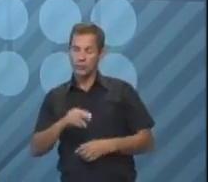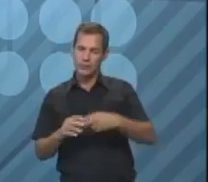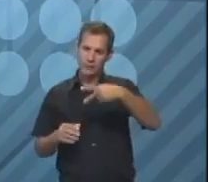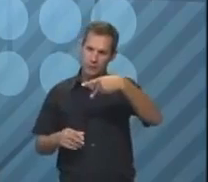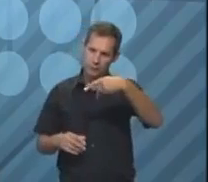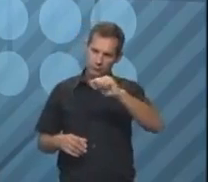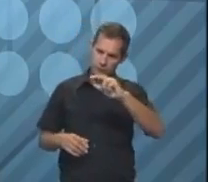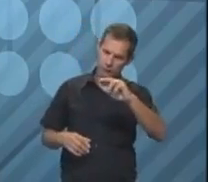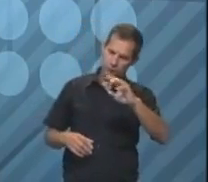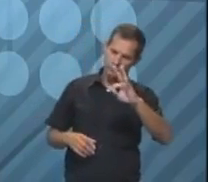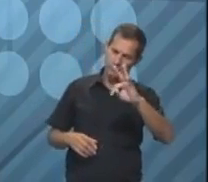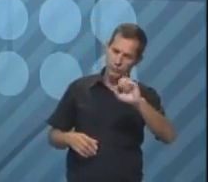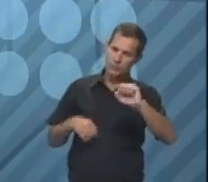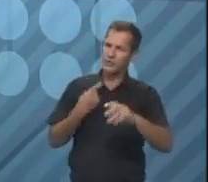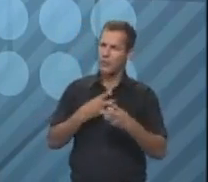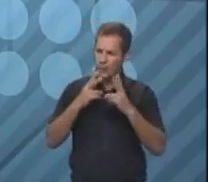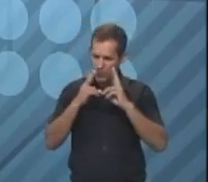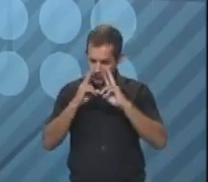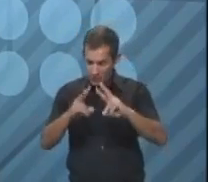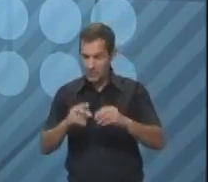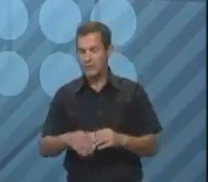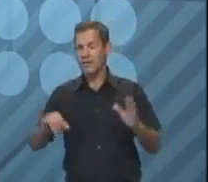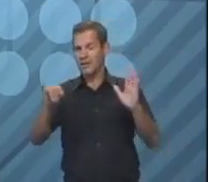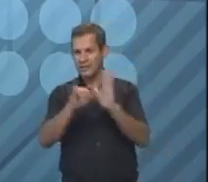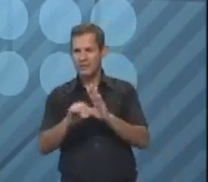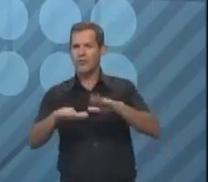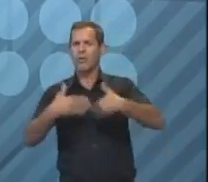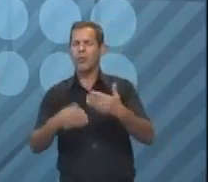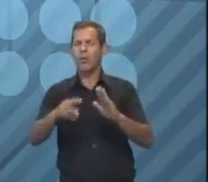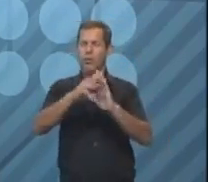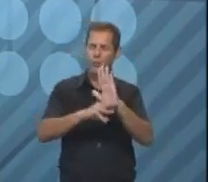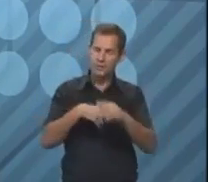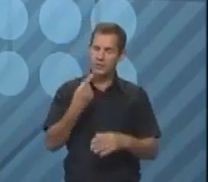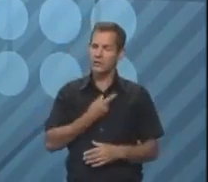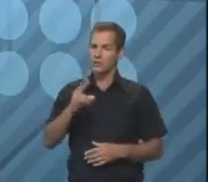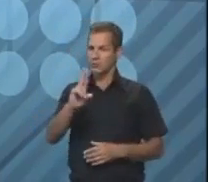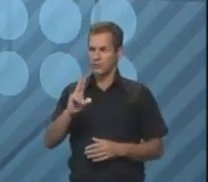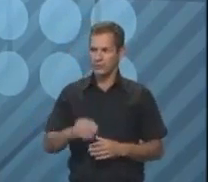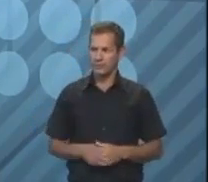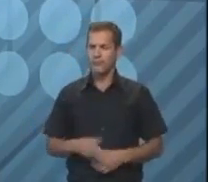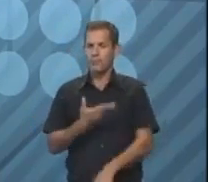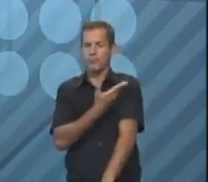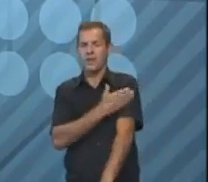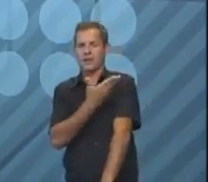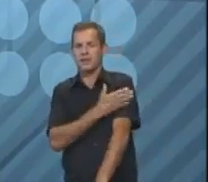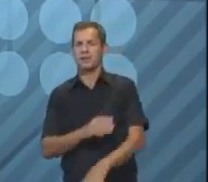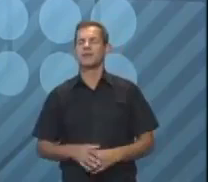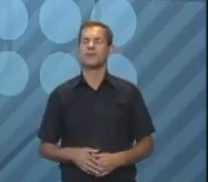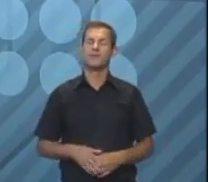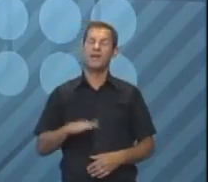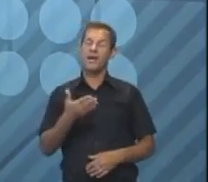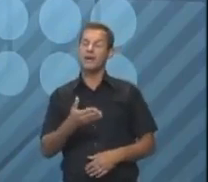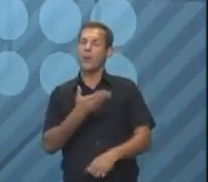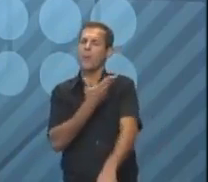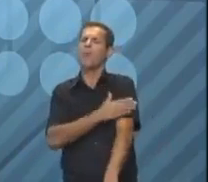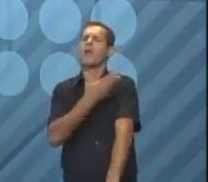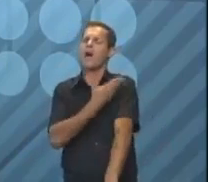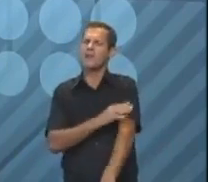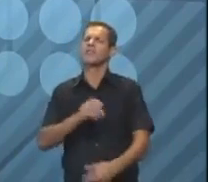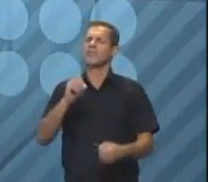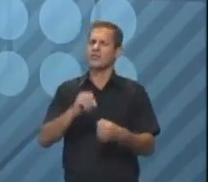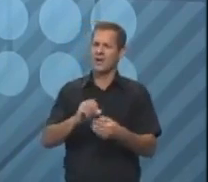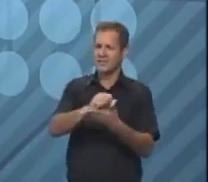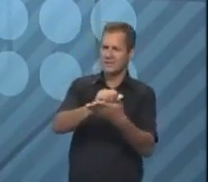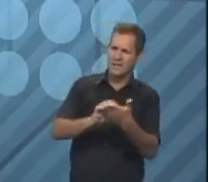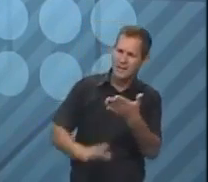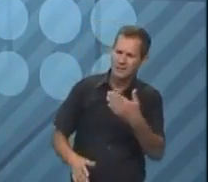né? A gente se acostuma a identificar qual método nós vamos utilizar praticando. Então, pratiquem,